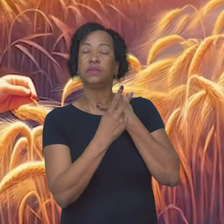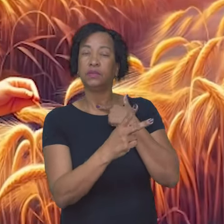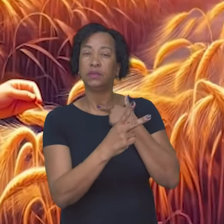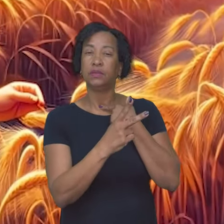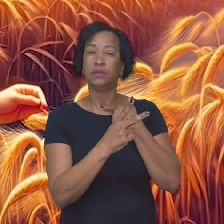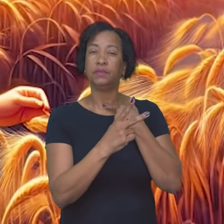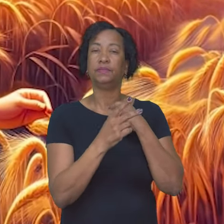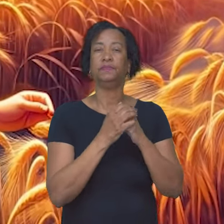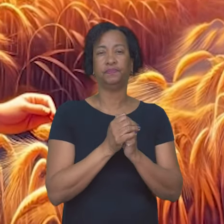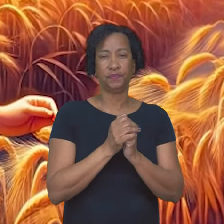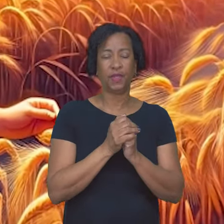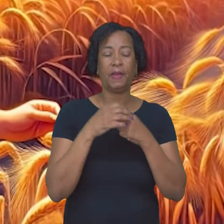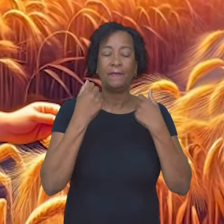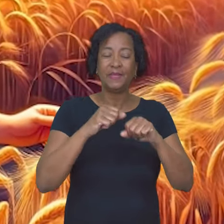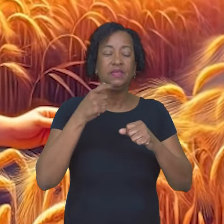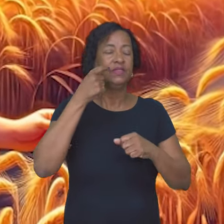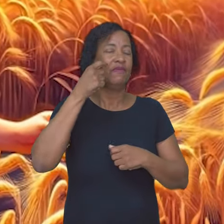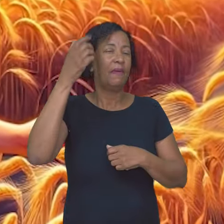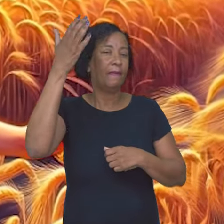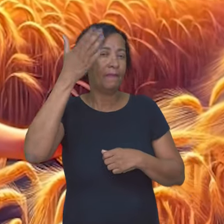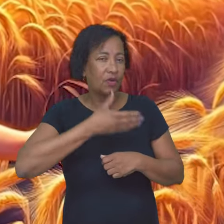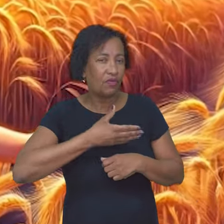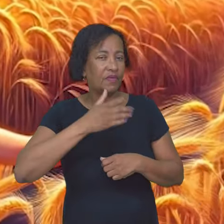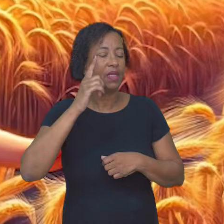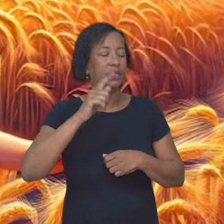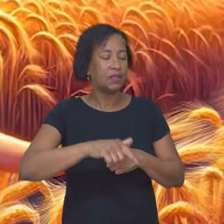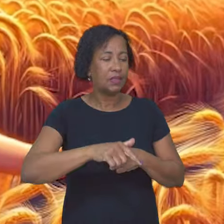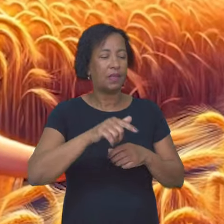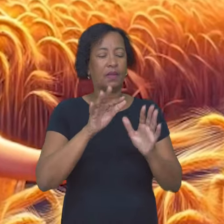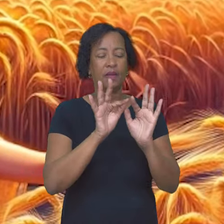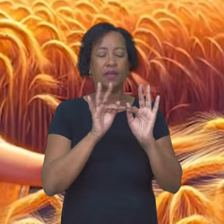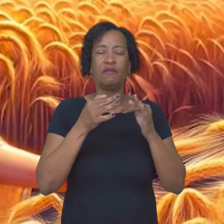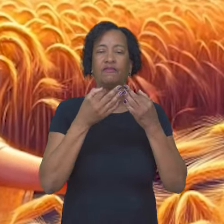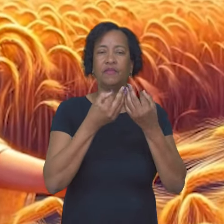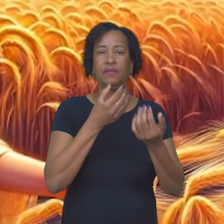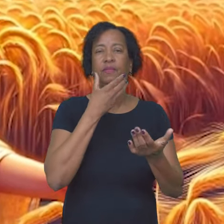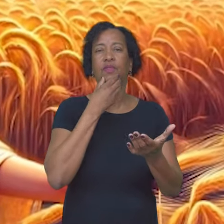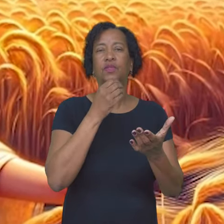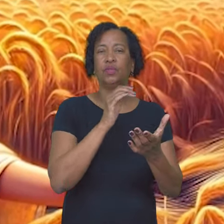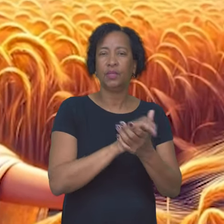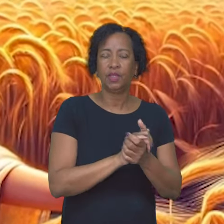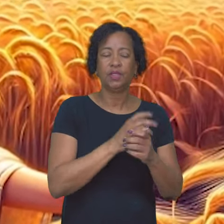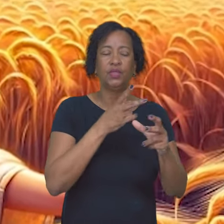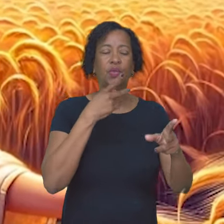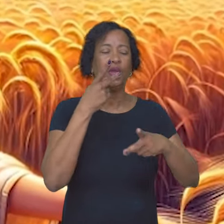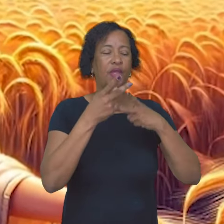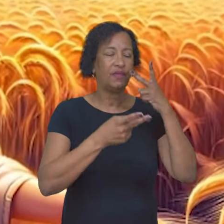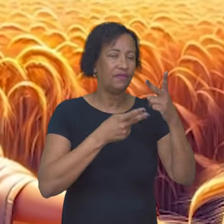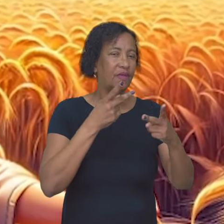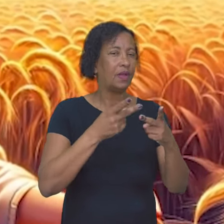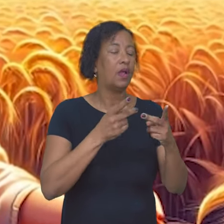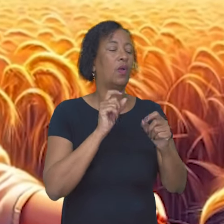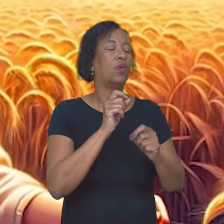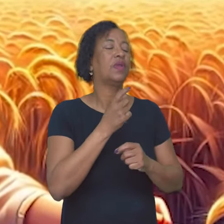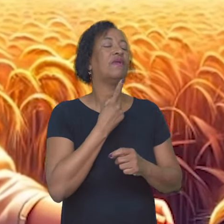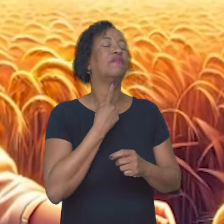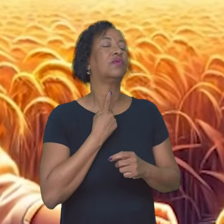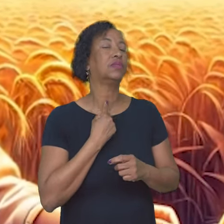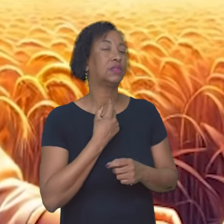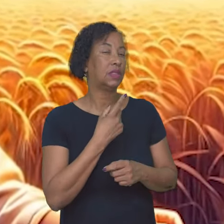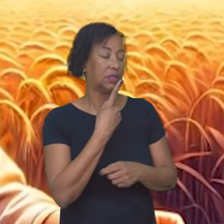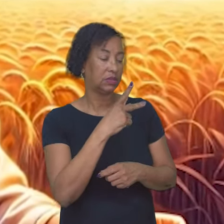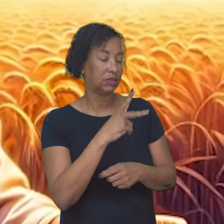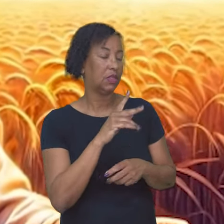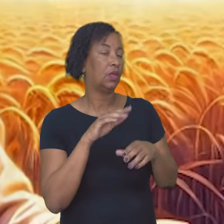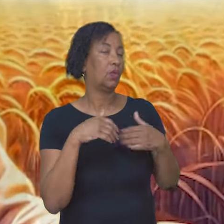goel teria que provar que era parente do falecido marido e declarar suas intenções e qualificações para redimir a mulher depois